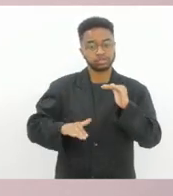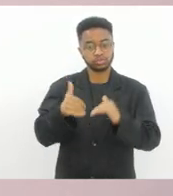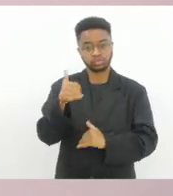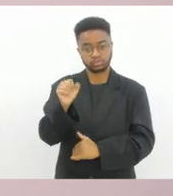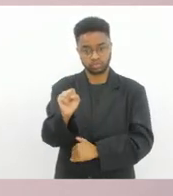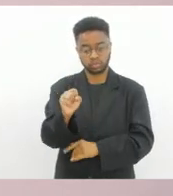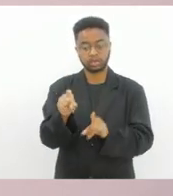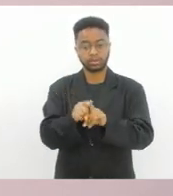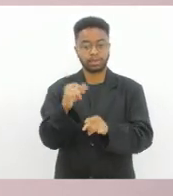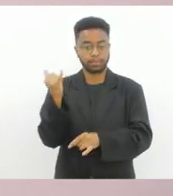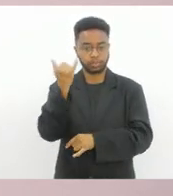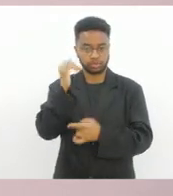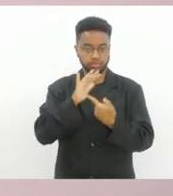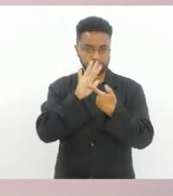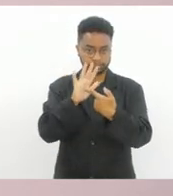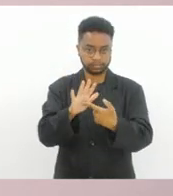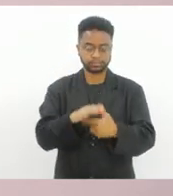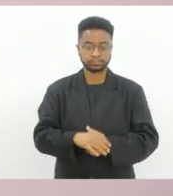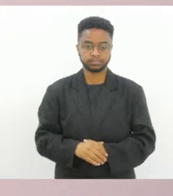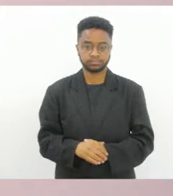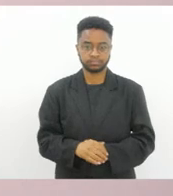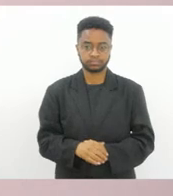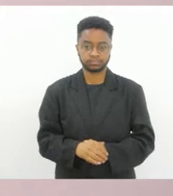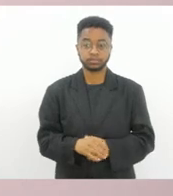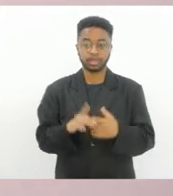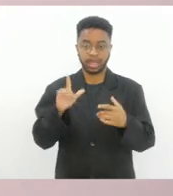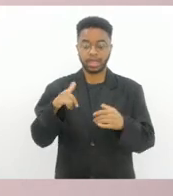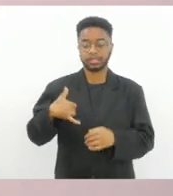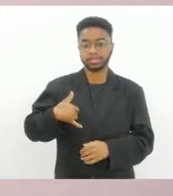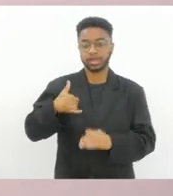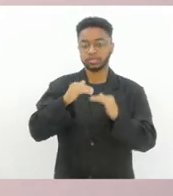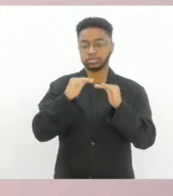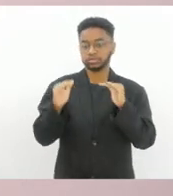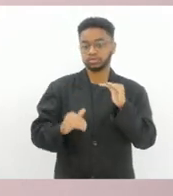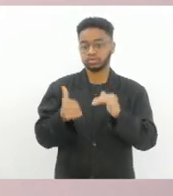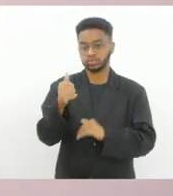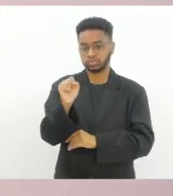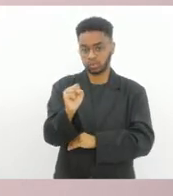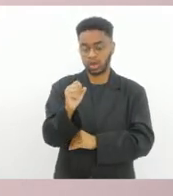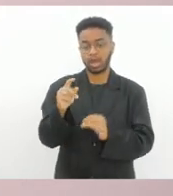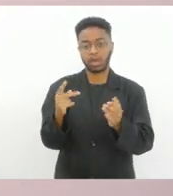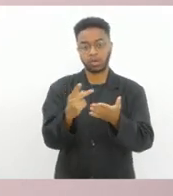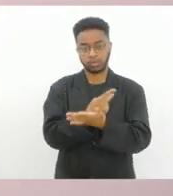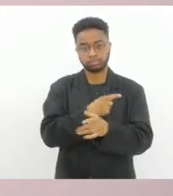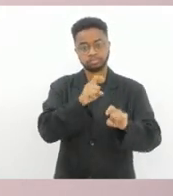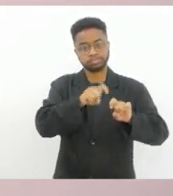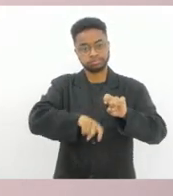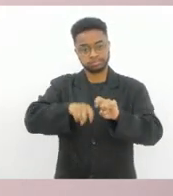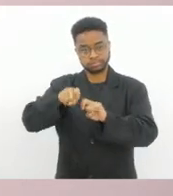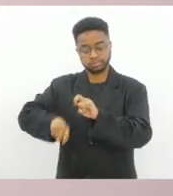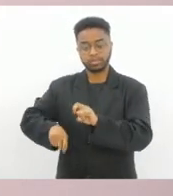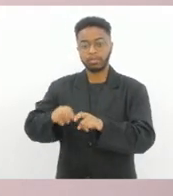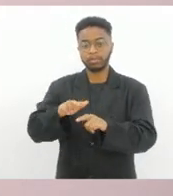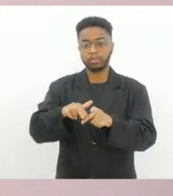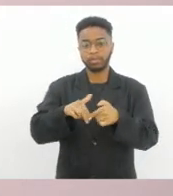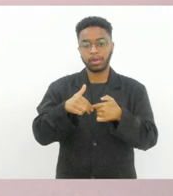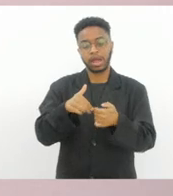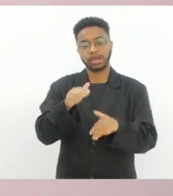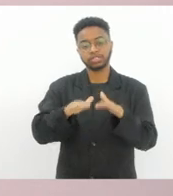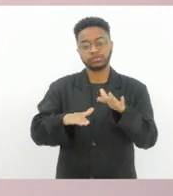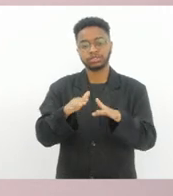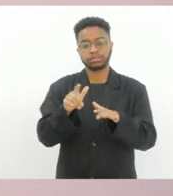que isso seja colocado, né, são menores de idade que estão sendo violadas, estão sendo estupradas por, muitas